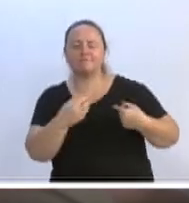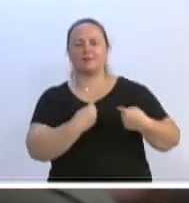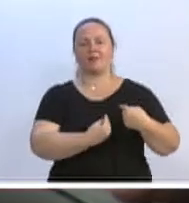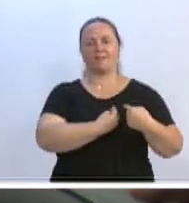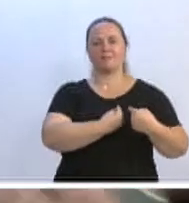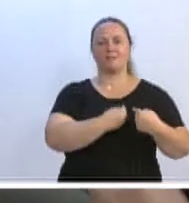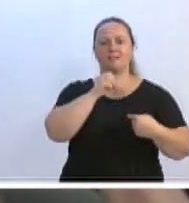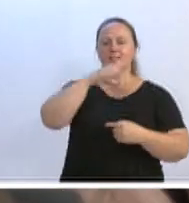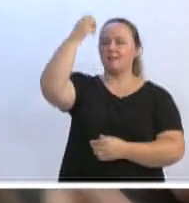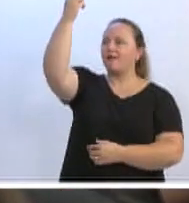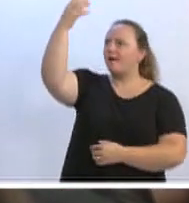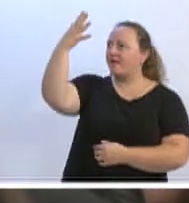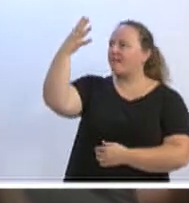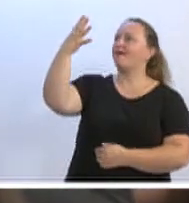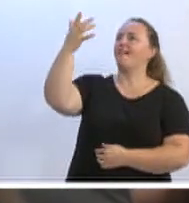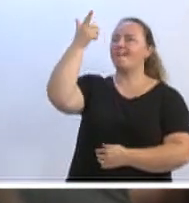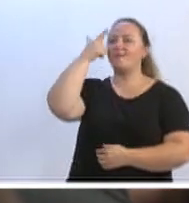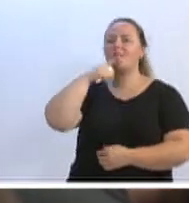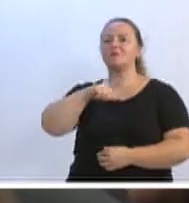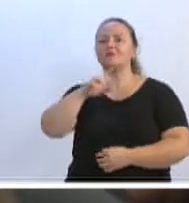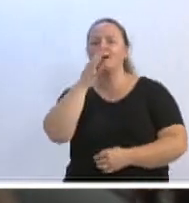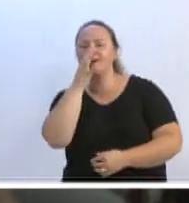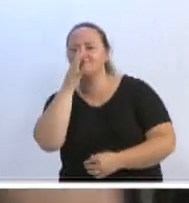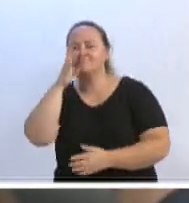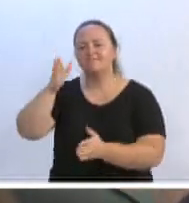a luz.